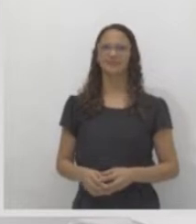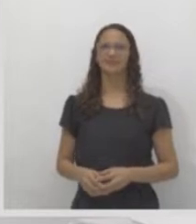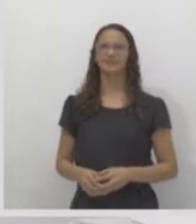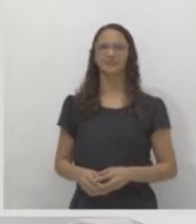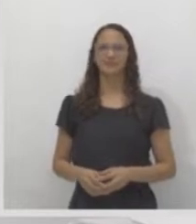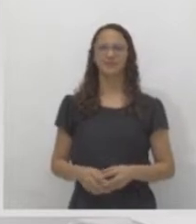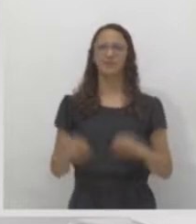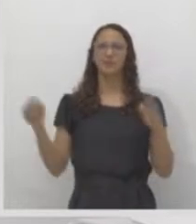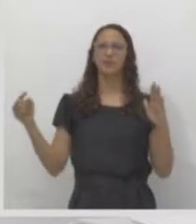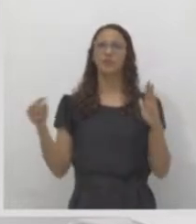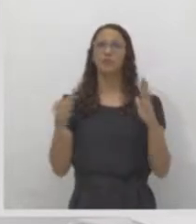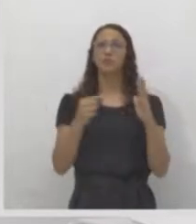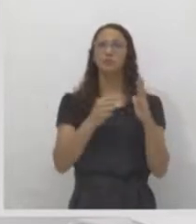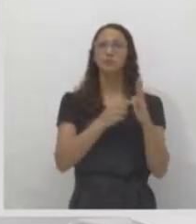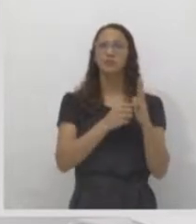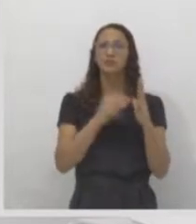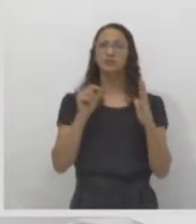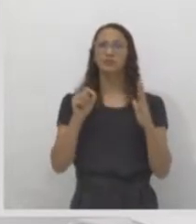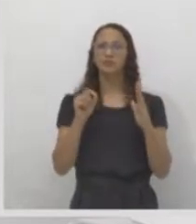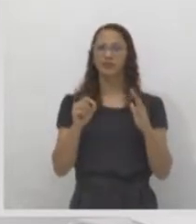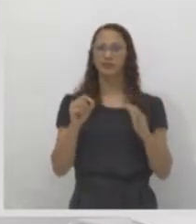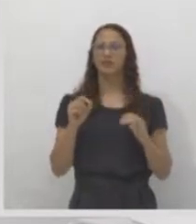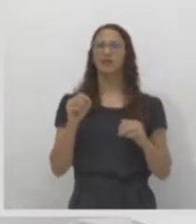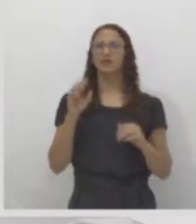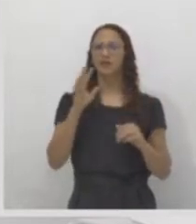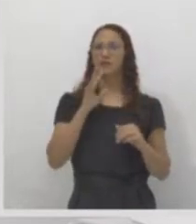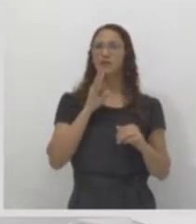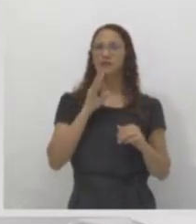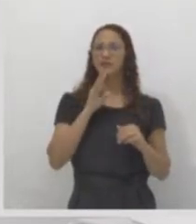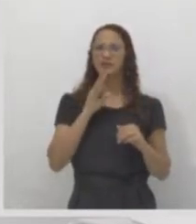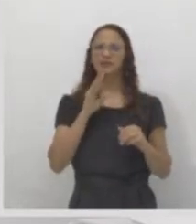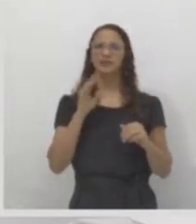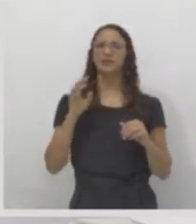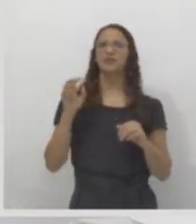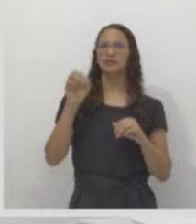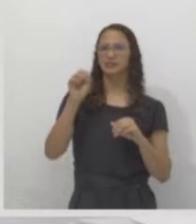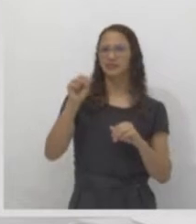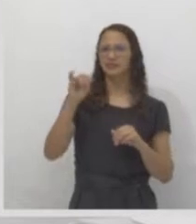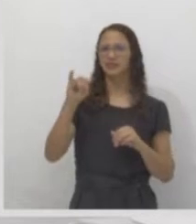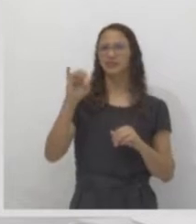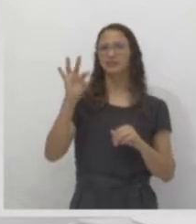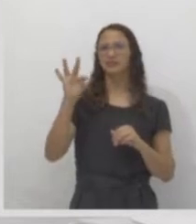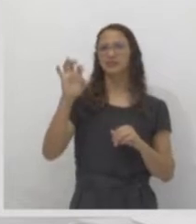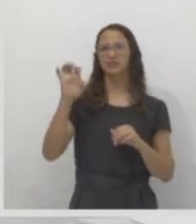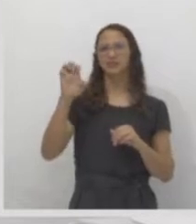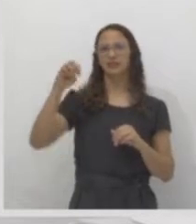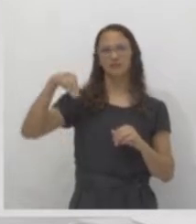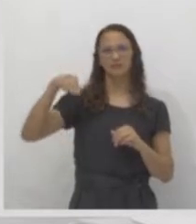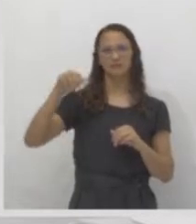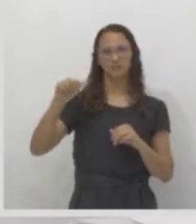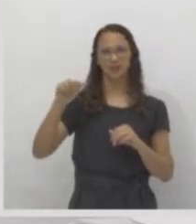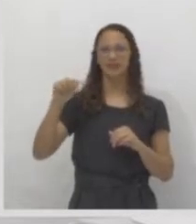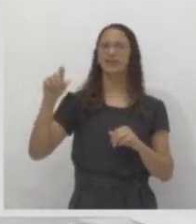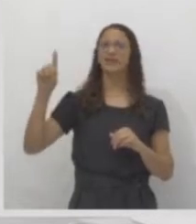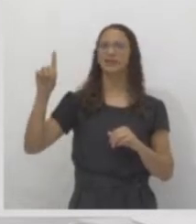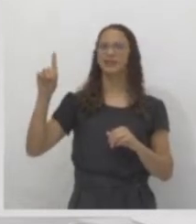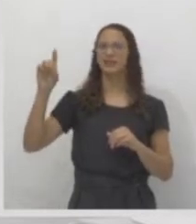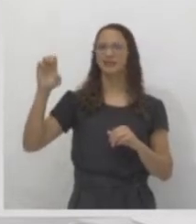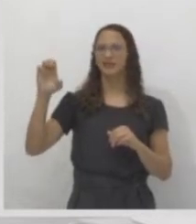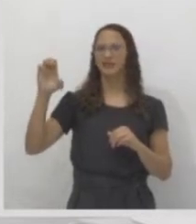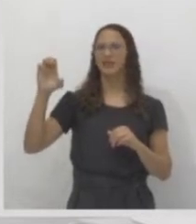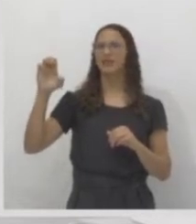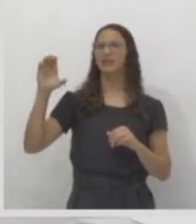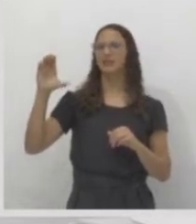O objetivo do conhecimento é o sistema de numeração decimal, leitura, escrita, comparação